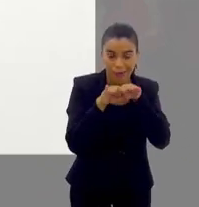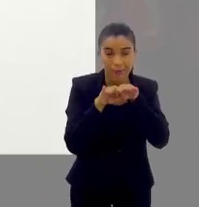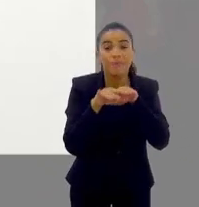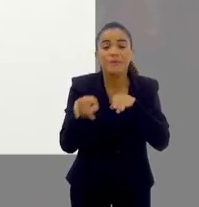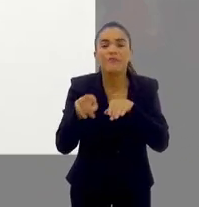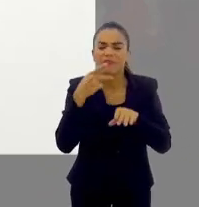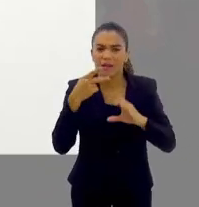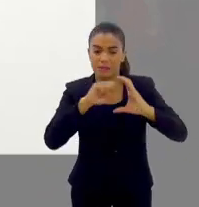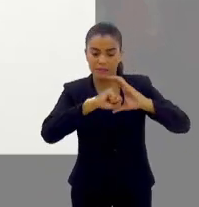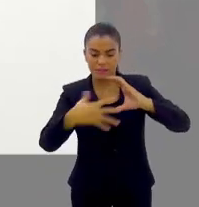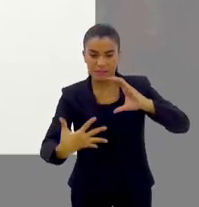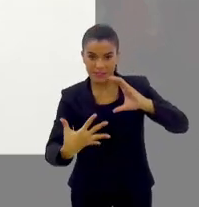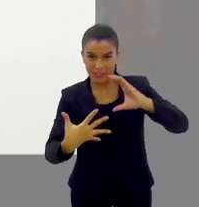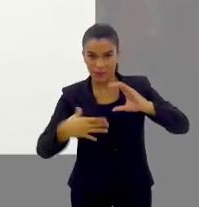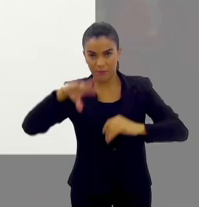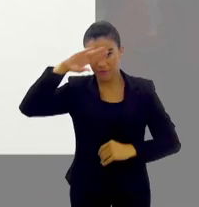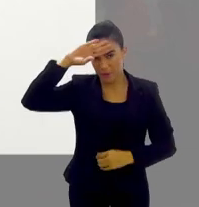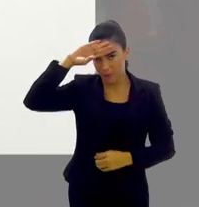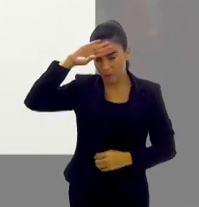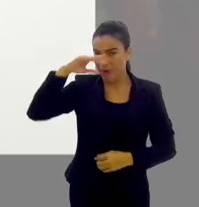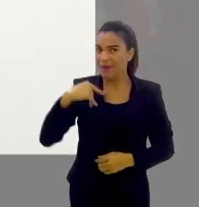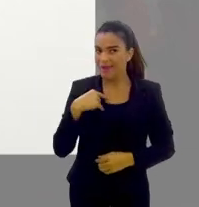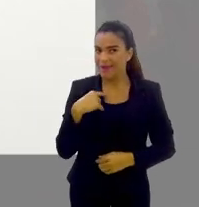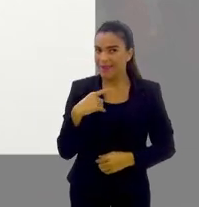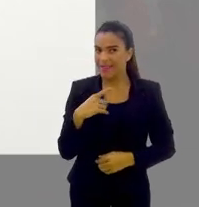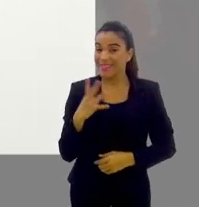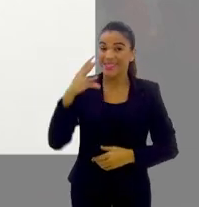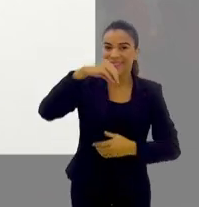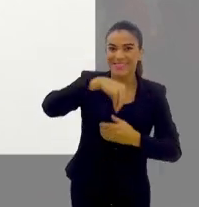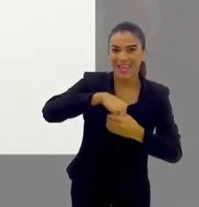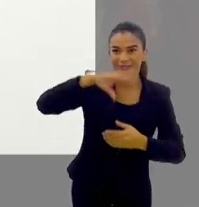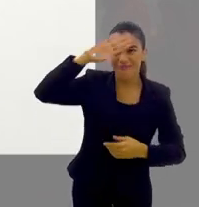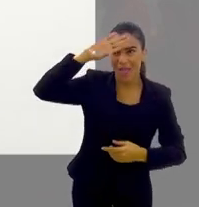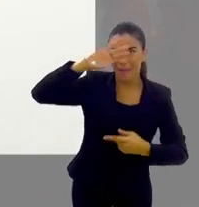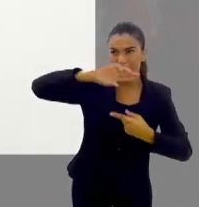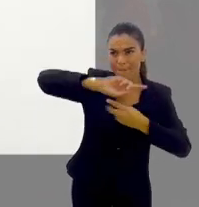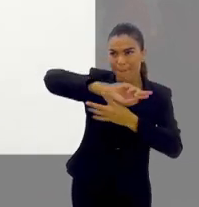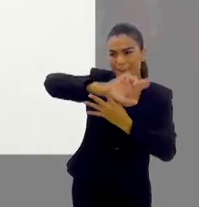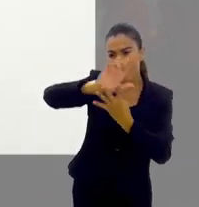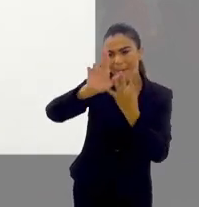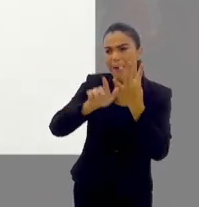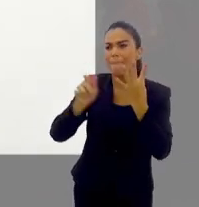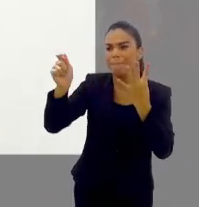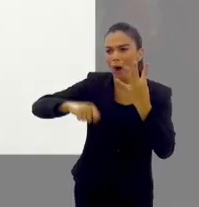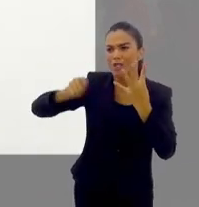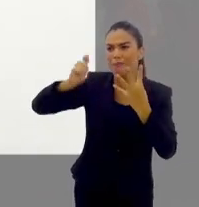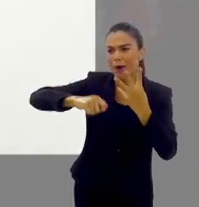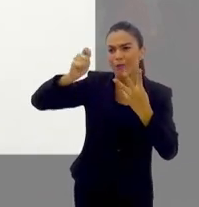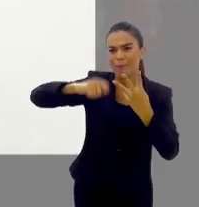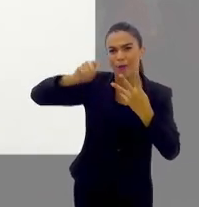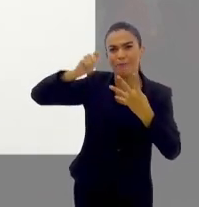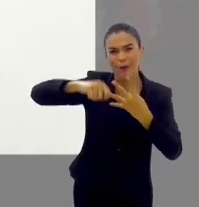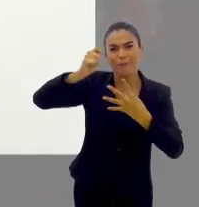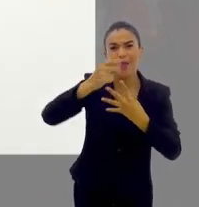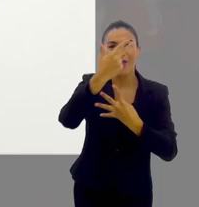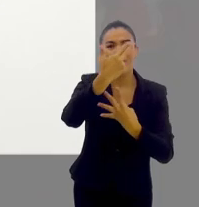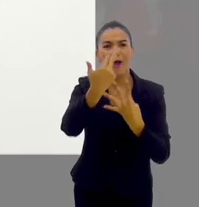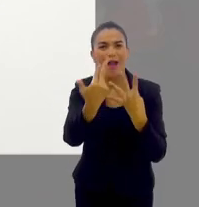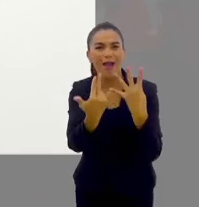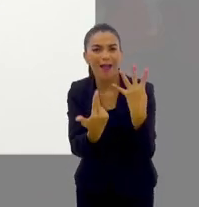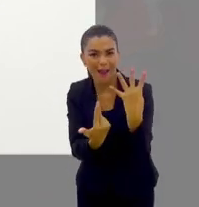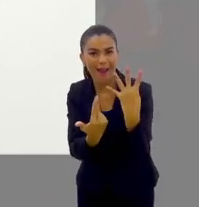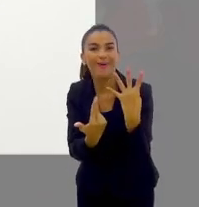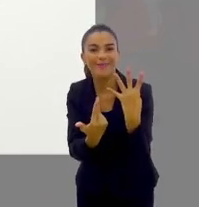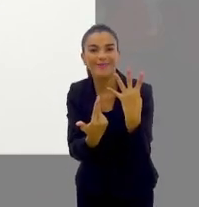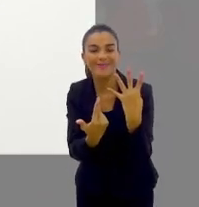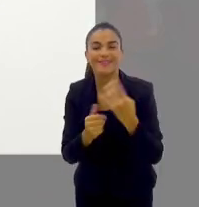grandes síndromes. Quando a gente fala assim, síndrome febril, é um conjunto de várias doenças, de diferentes causas, que podem se